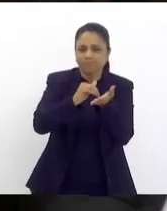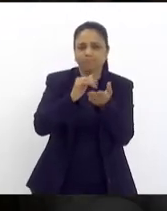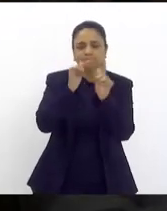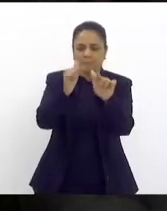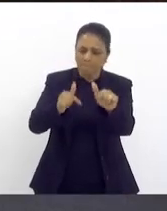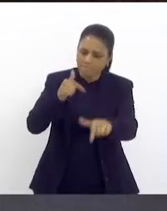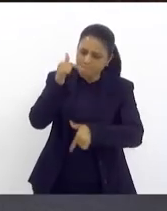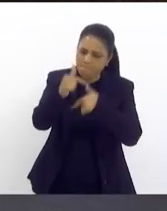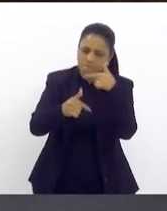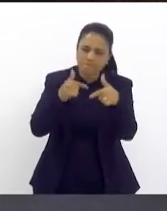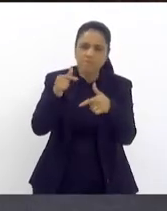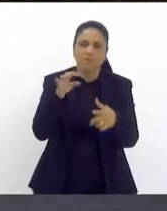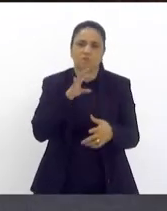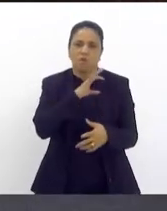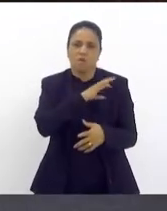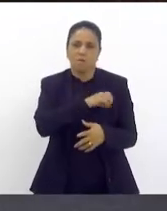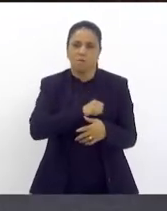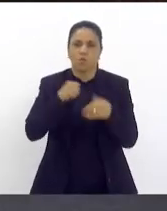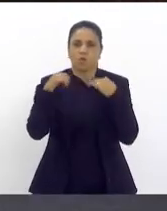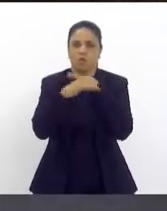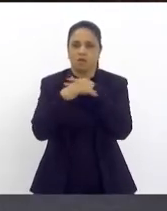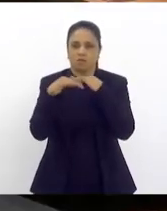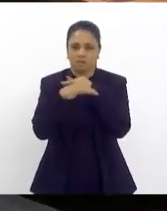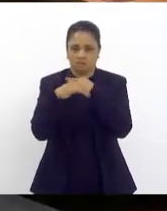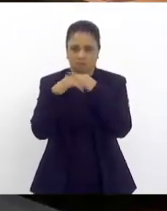muito amor, àquela cidade.